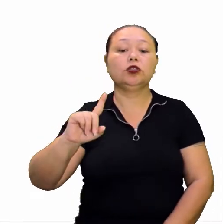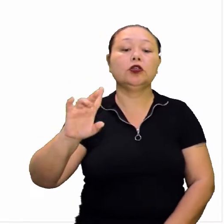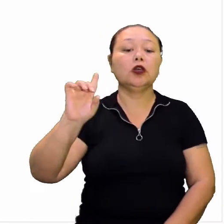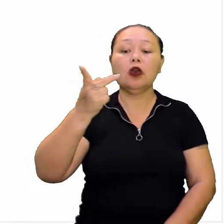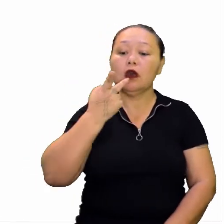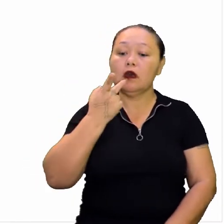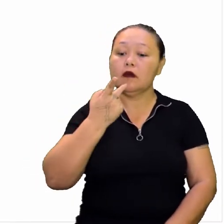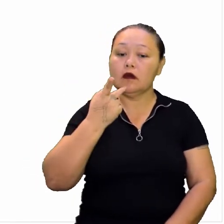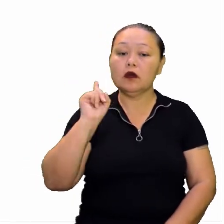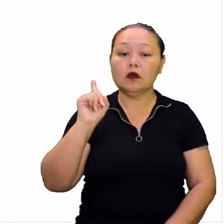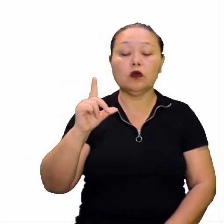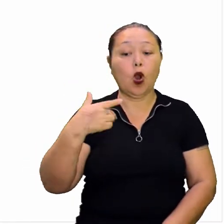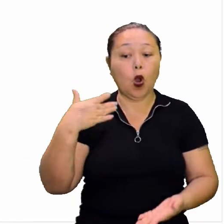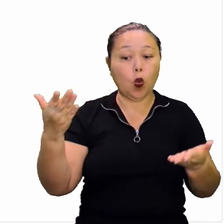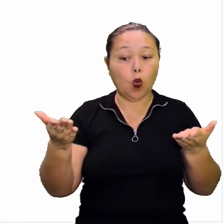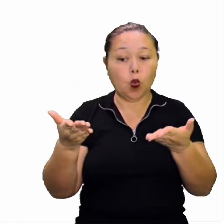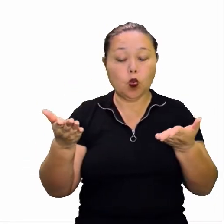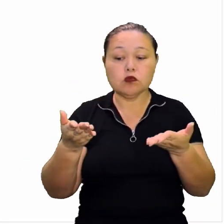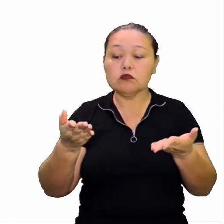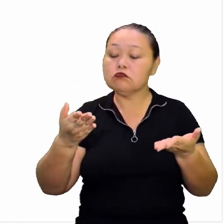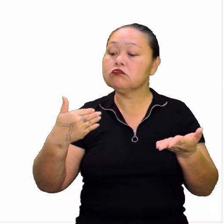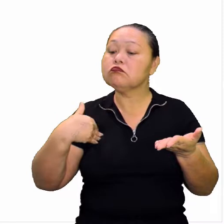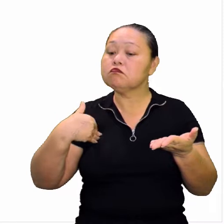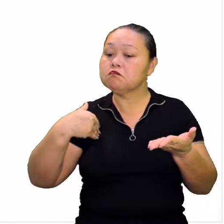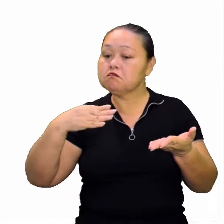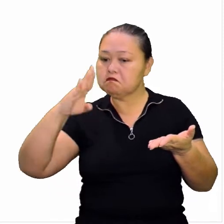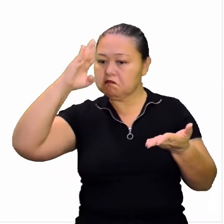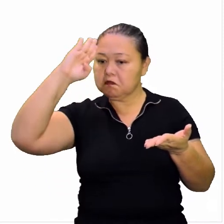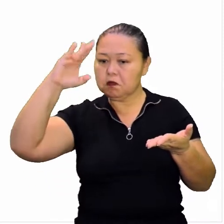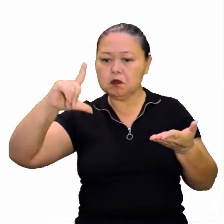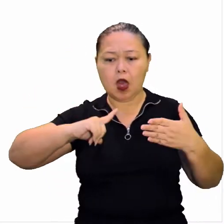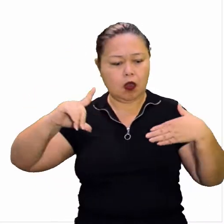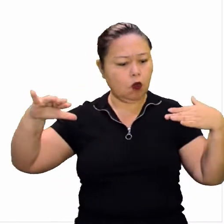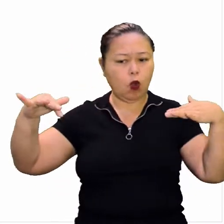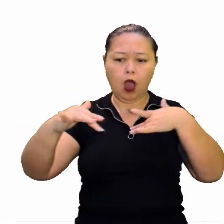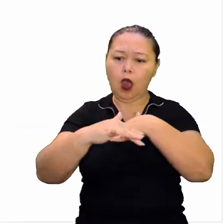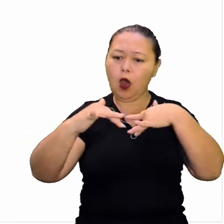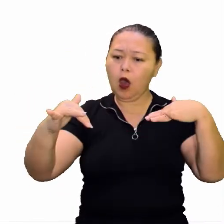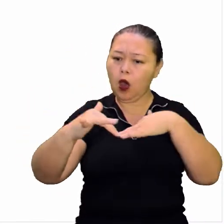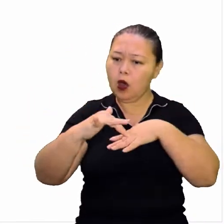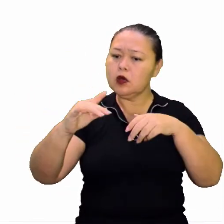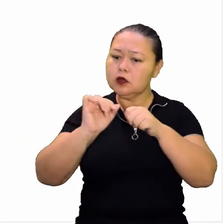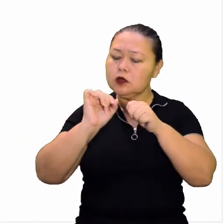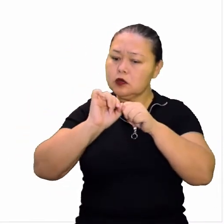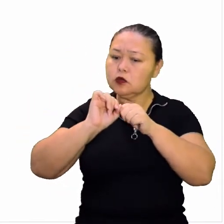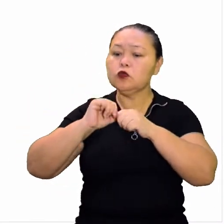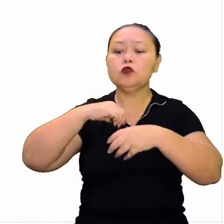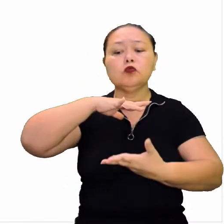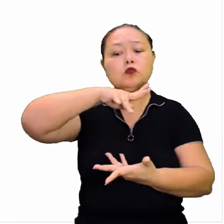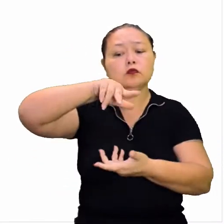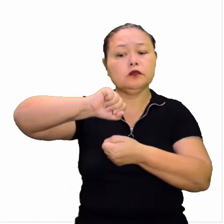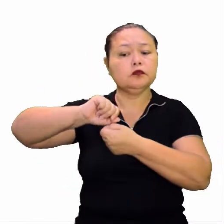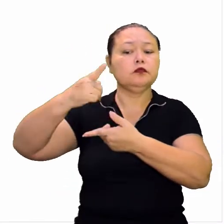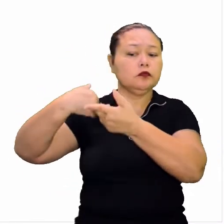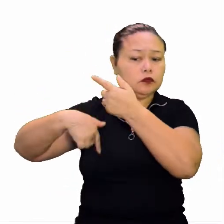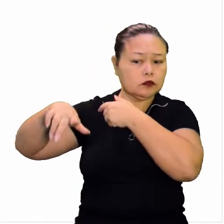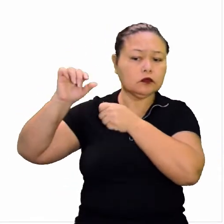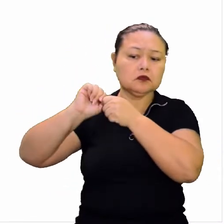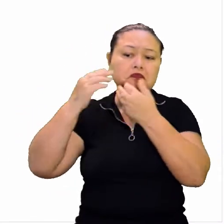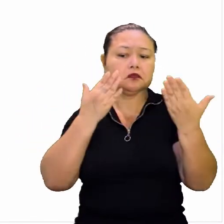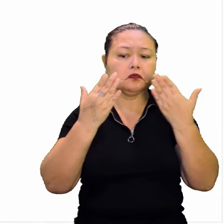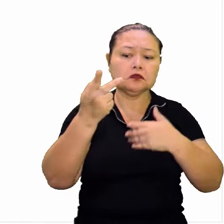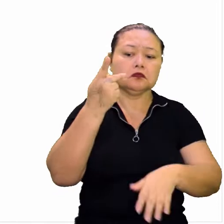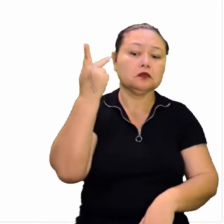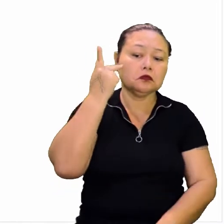a vocês como se fossem as principais metrópoles do mundo antigo. E eu até comparei com Nova York, São